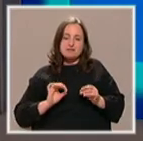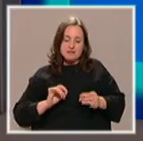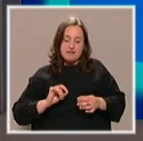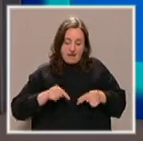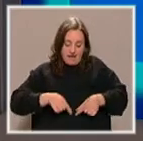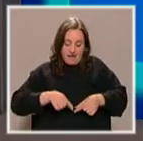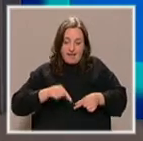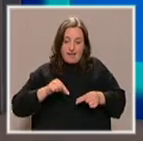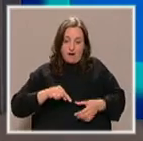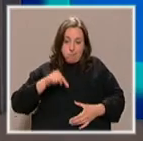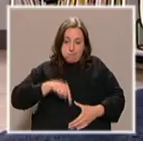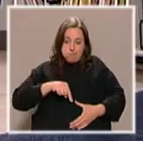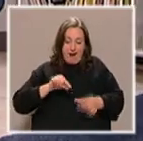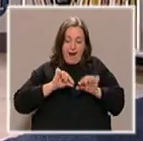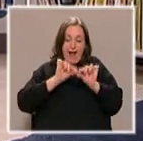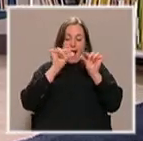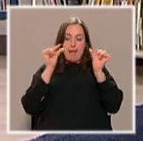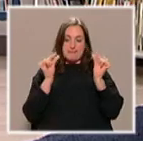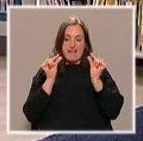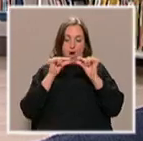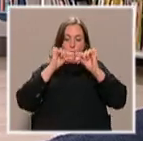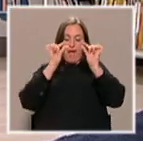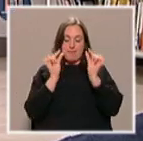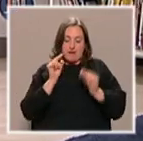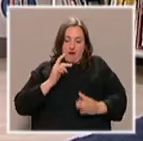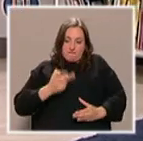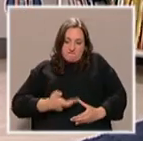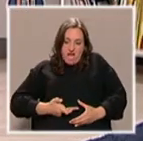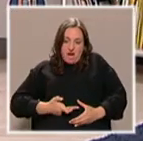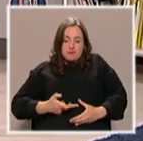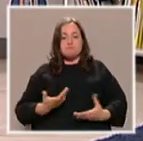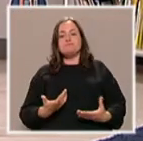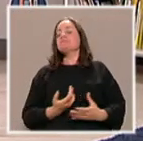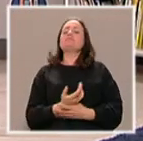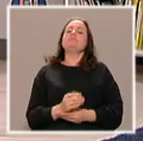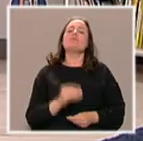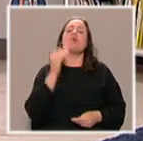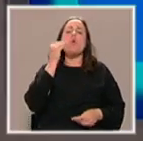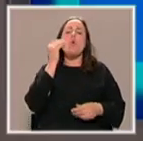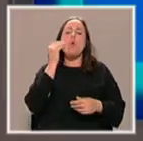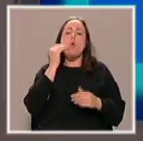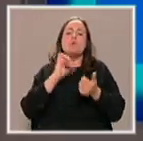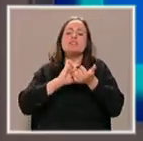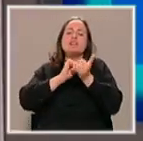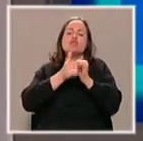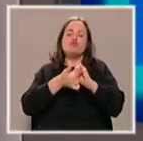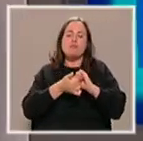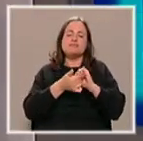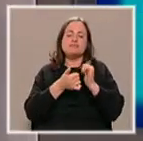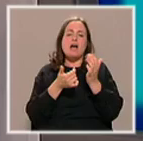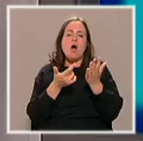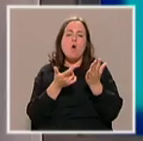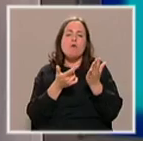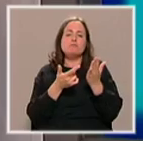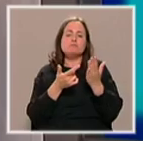embrião. E é isso mesmo que vamos observar. Vamos tentar perceber de que forma, que transformações é que ocorrem